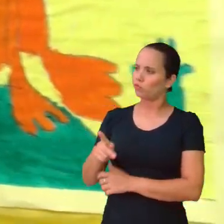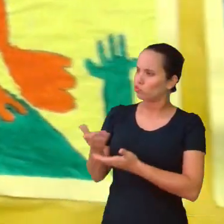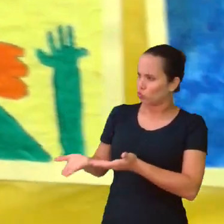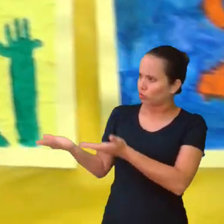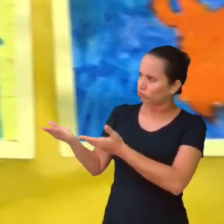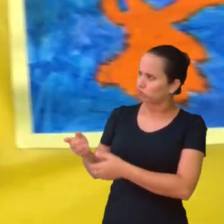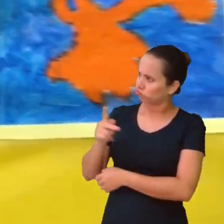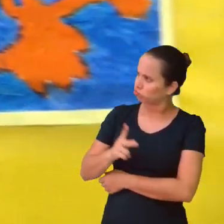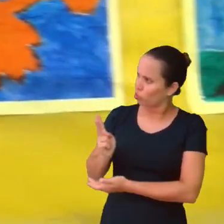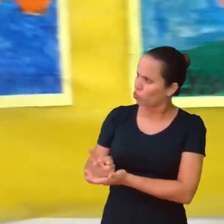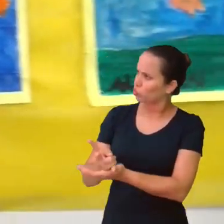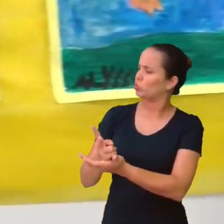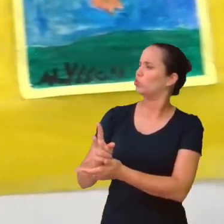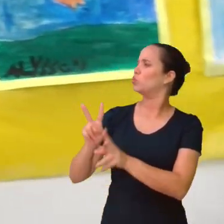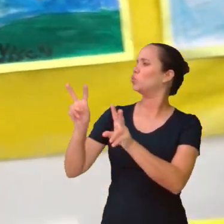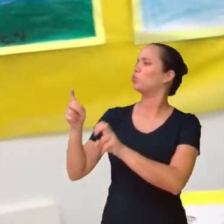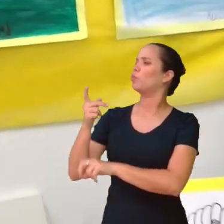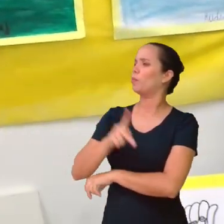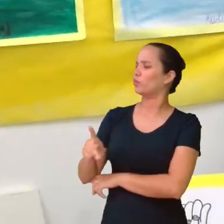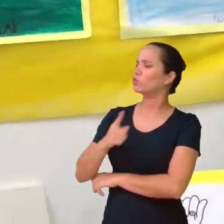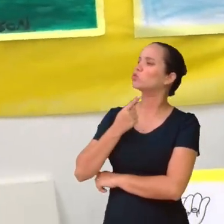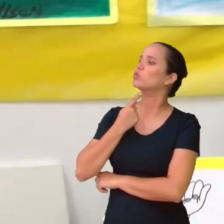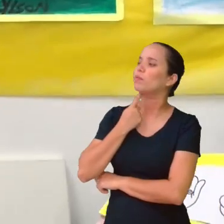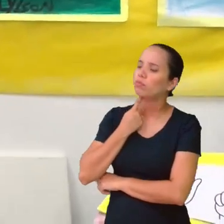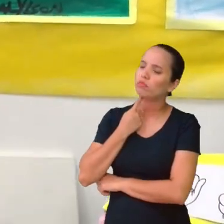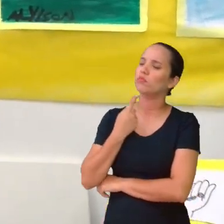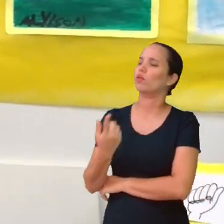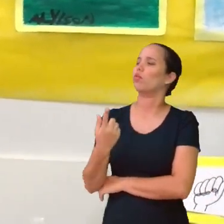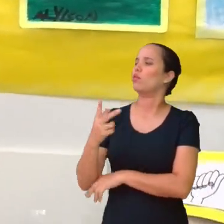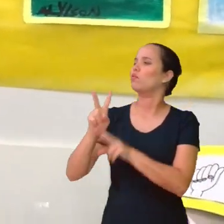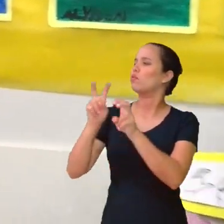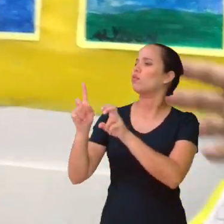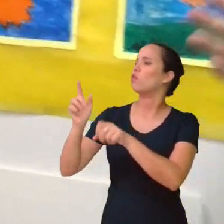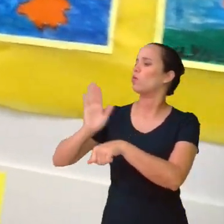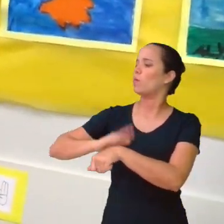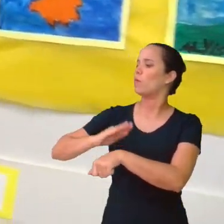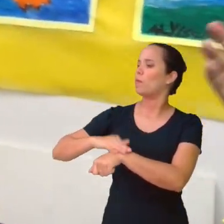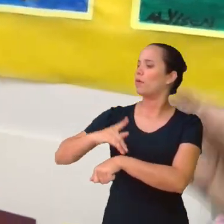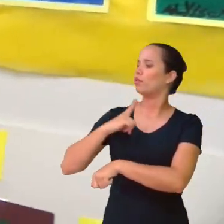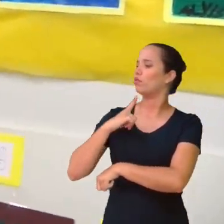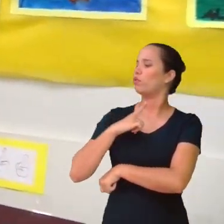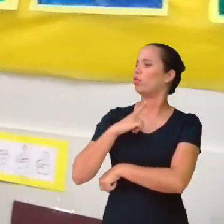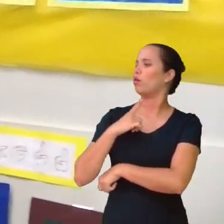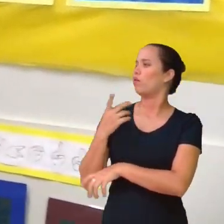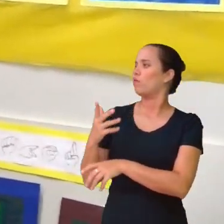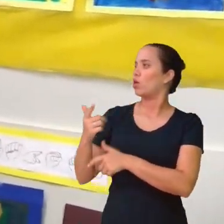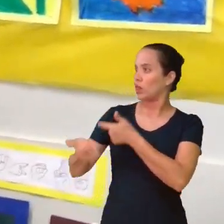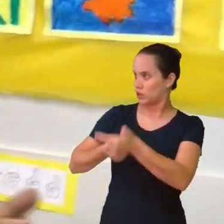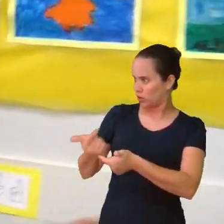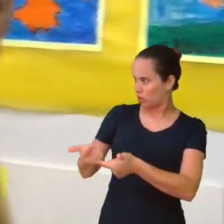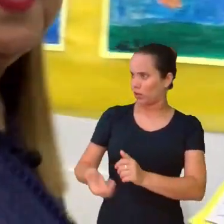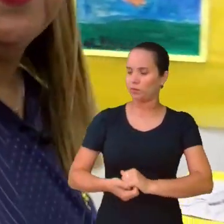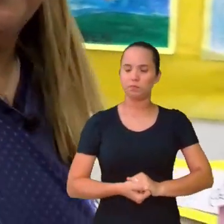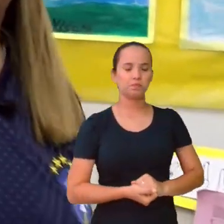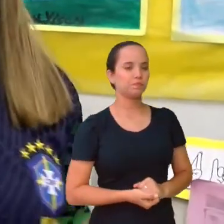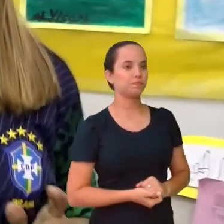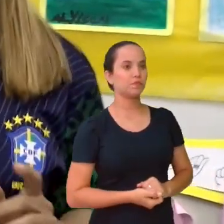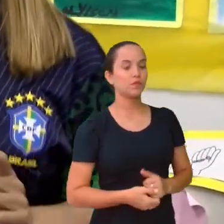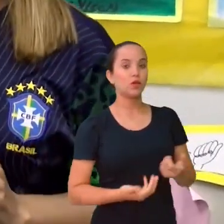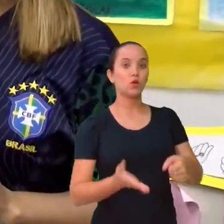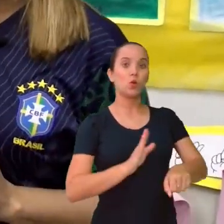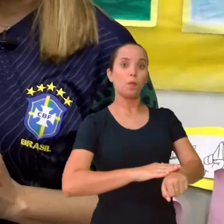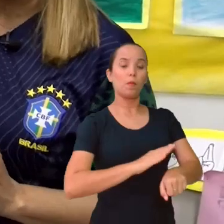Beth, sobre esse momento que a gente fez esse trabalho. Quando eles